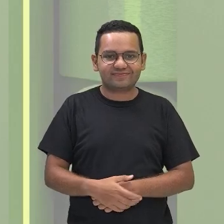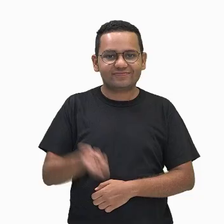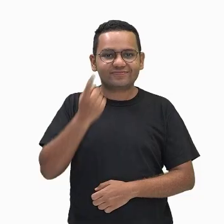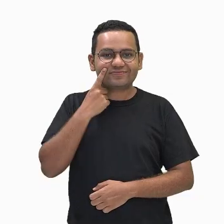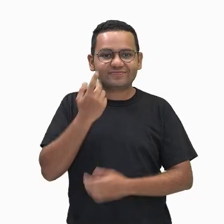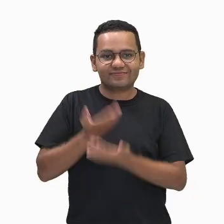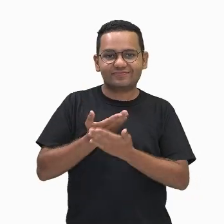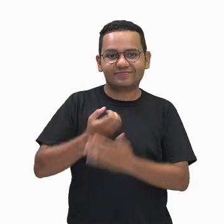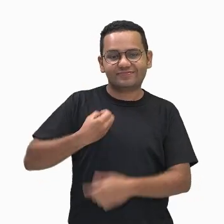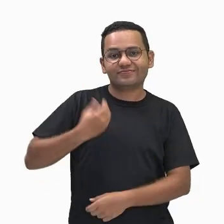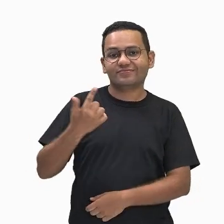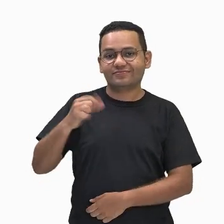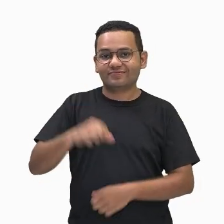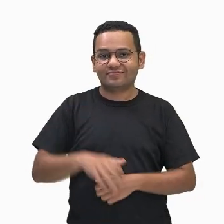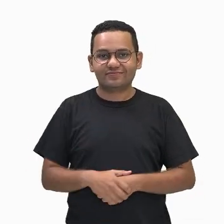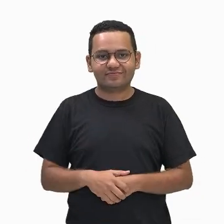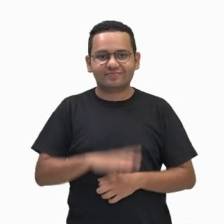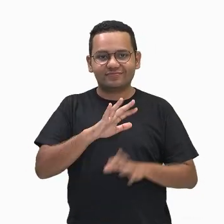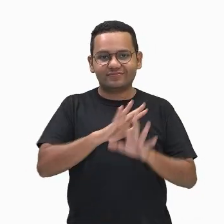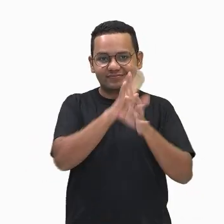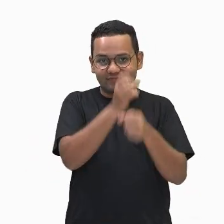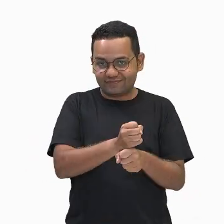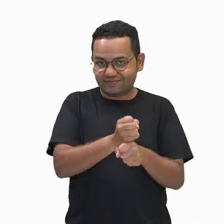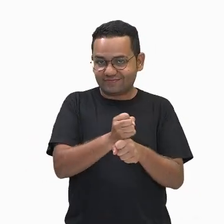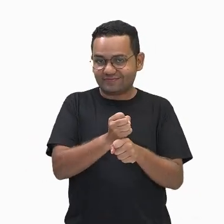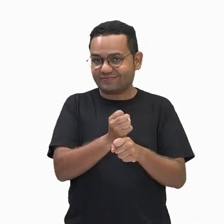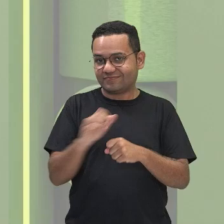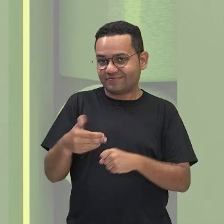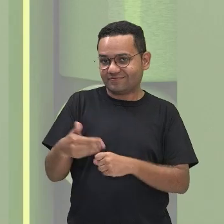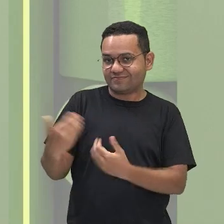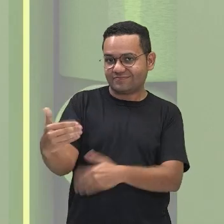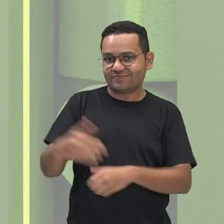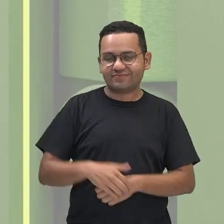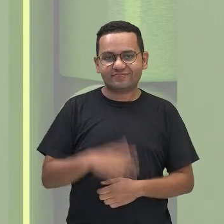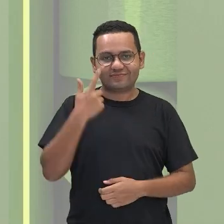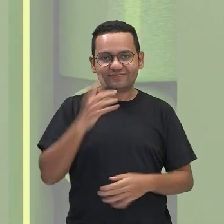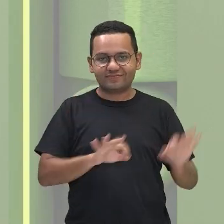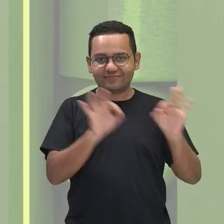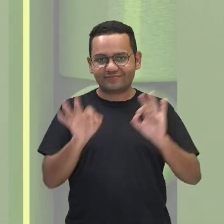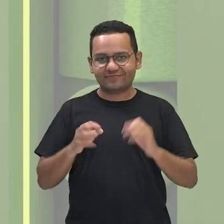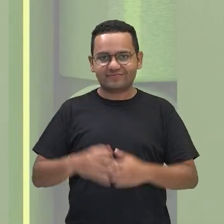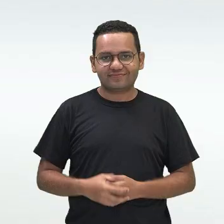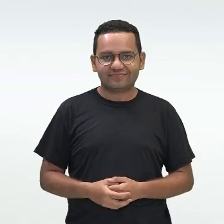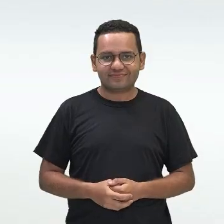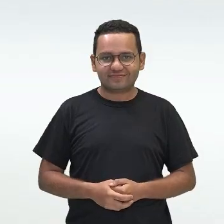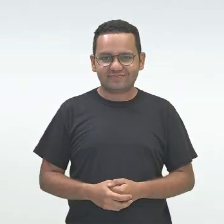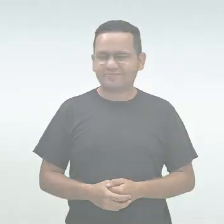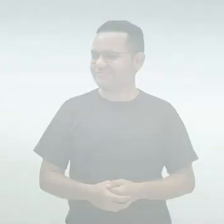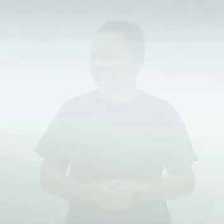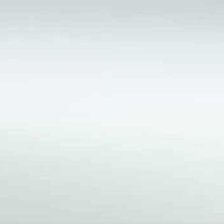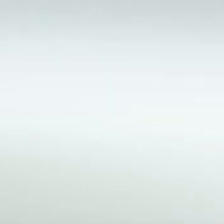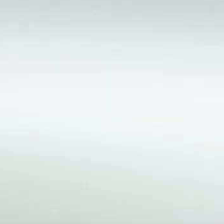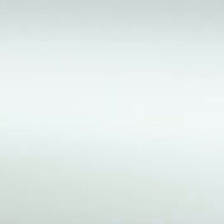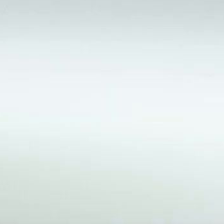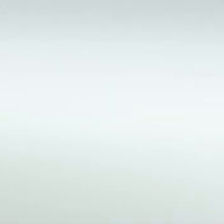aula 26, Revisão e Avaliação. E vamos para a nossa aula.